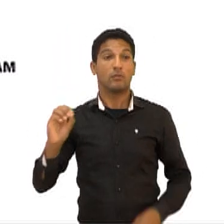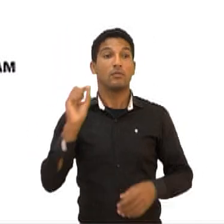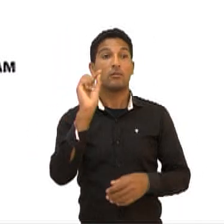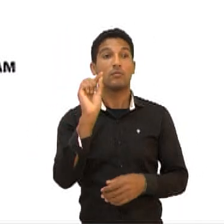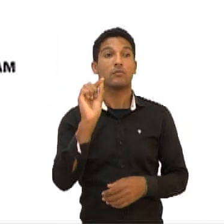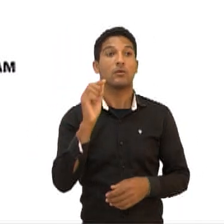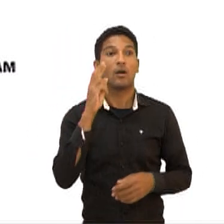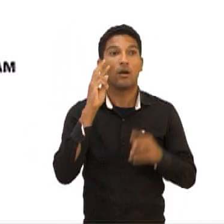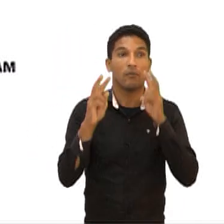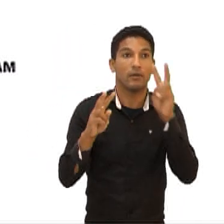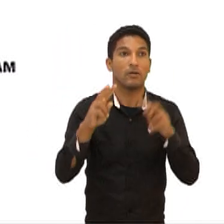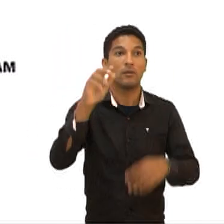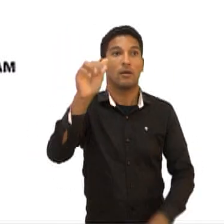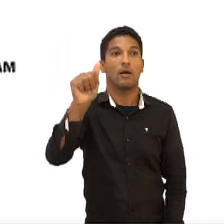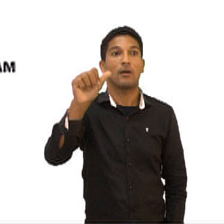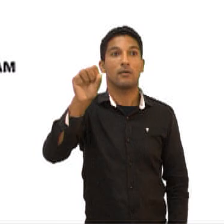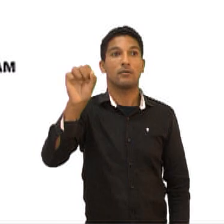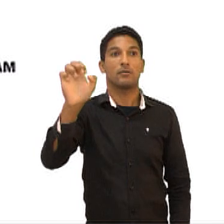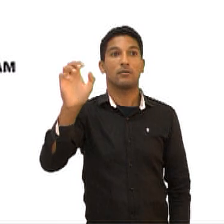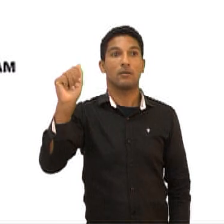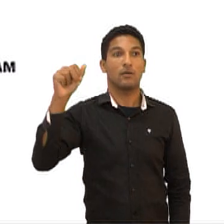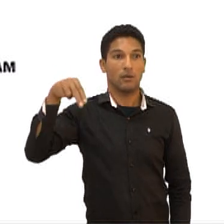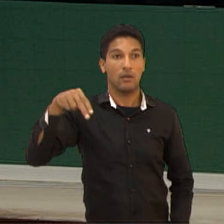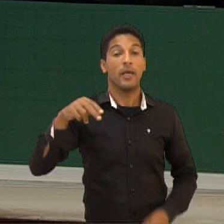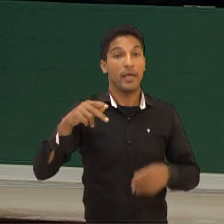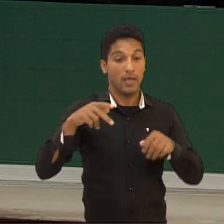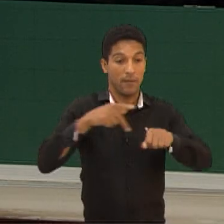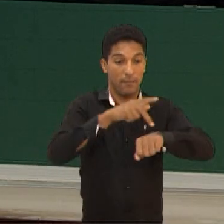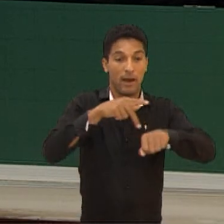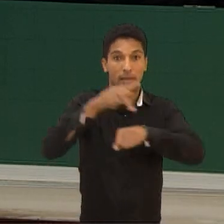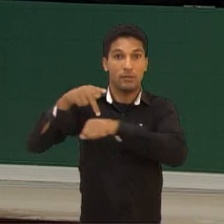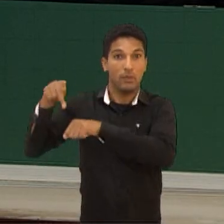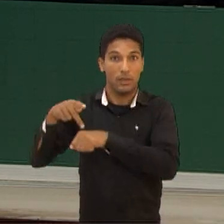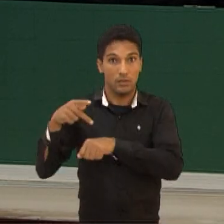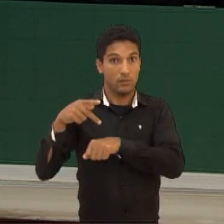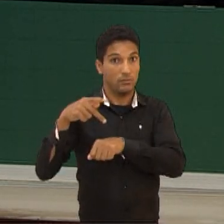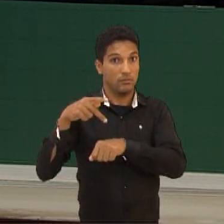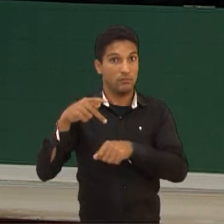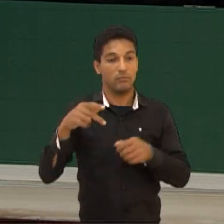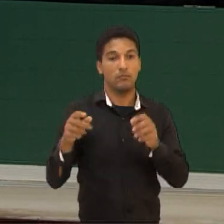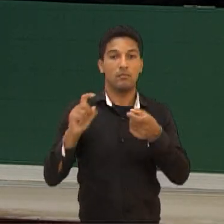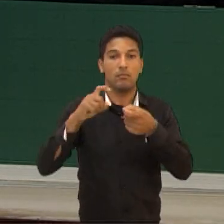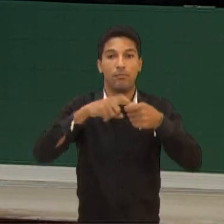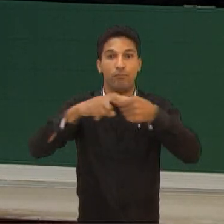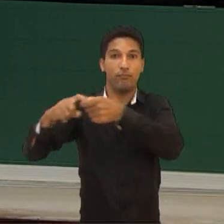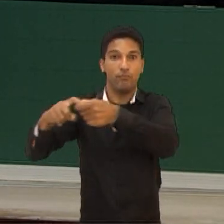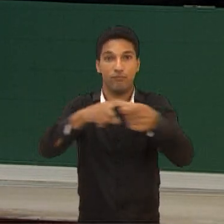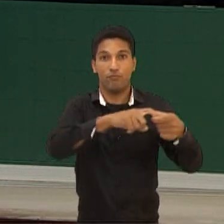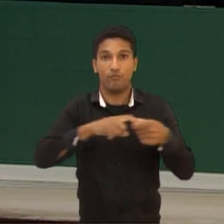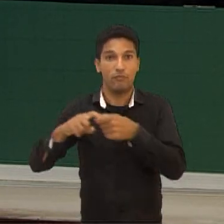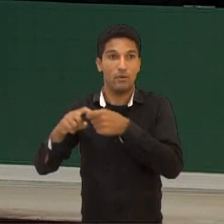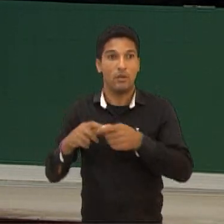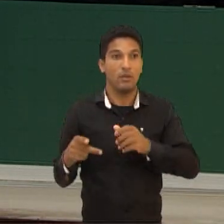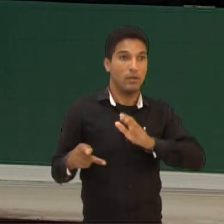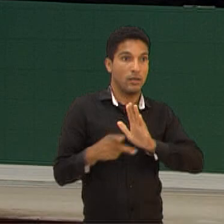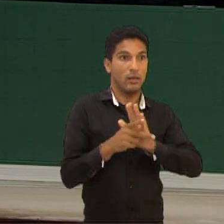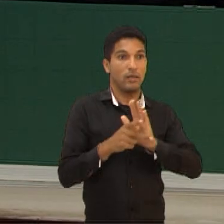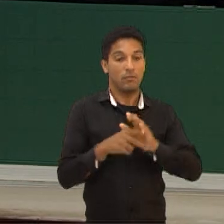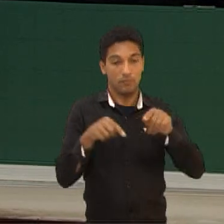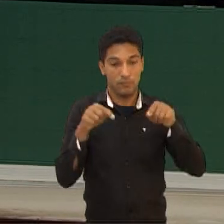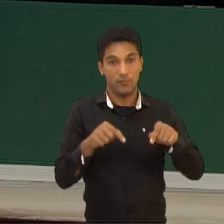trabalhando no mesmo ritmo. Lembre-se que são povos de atividades primárias, de agropecuária, extrativismo.